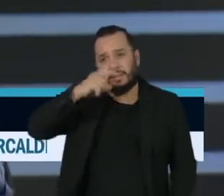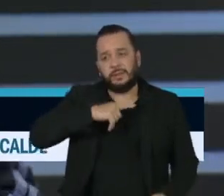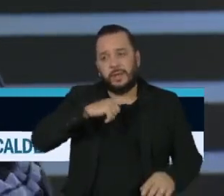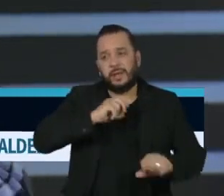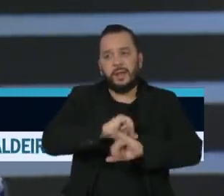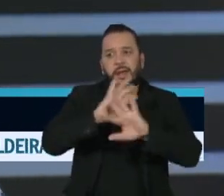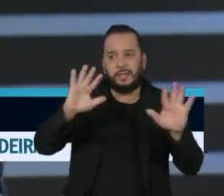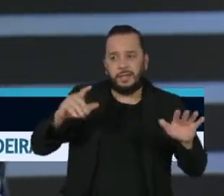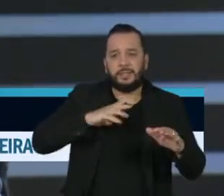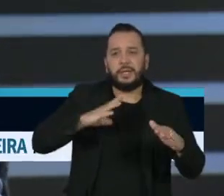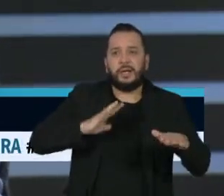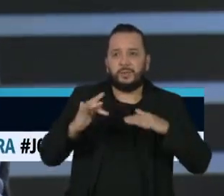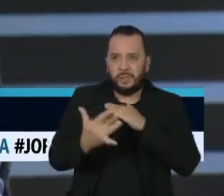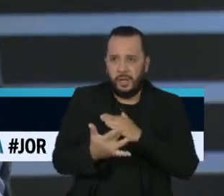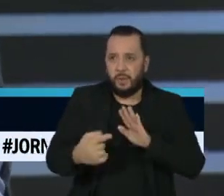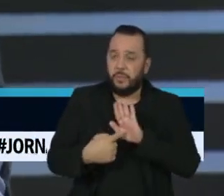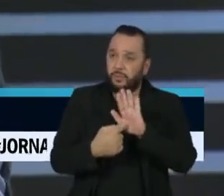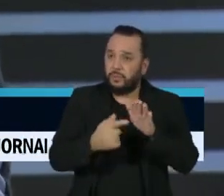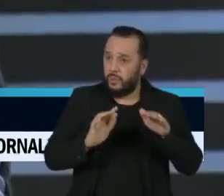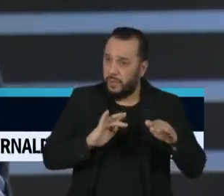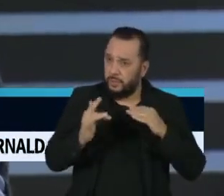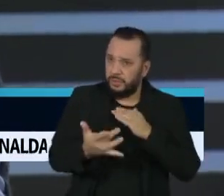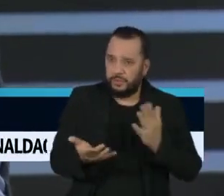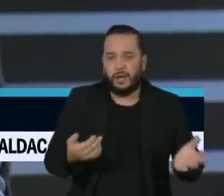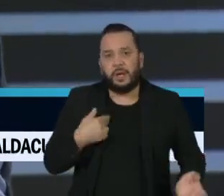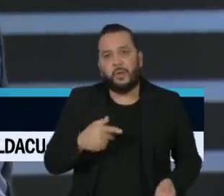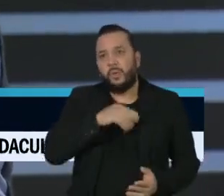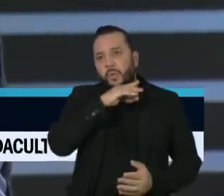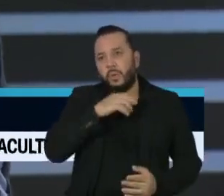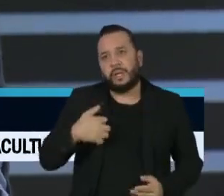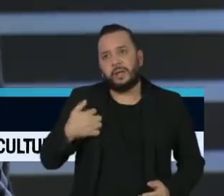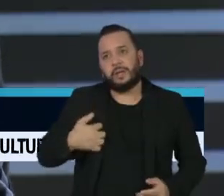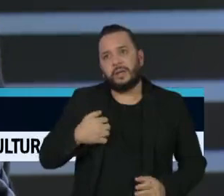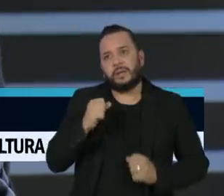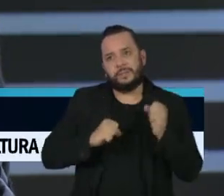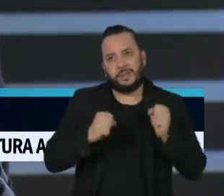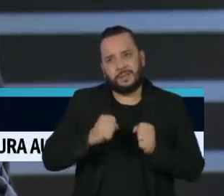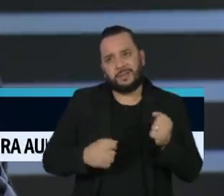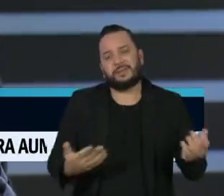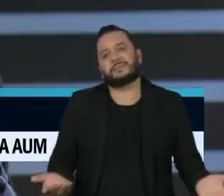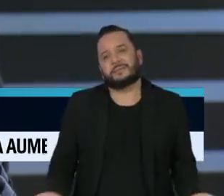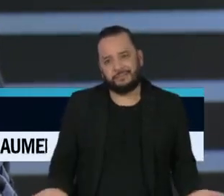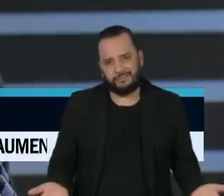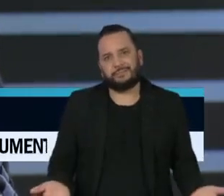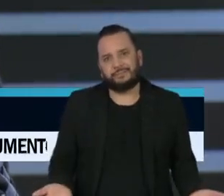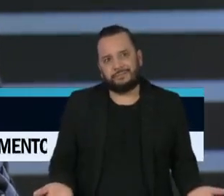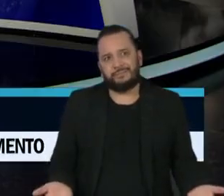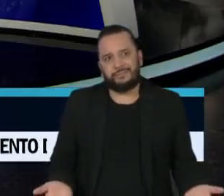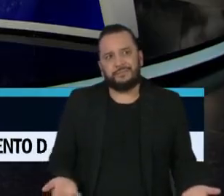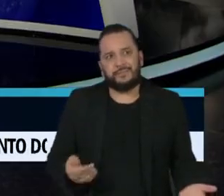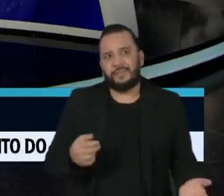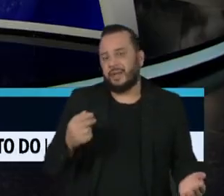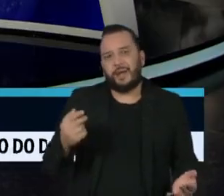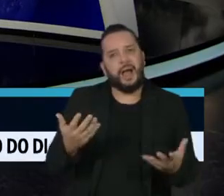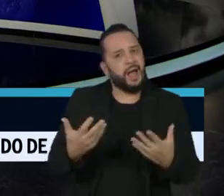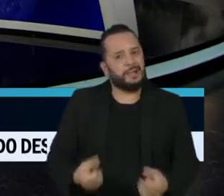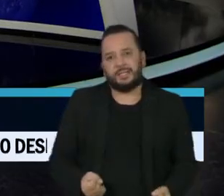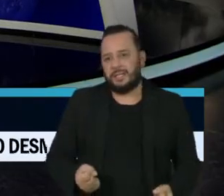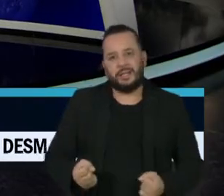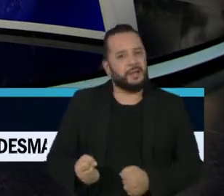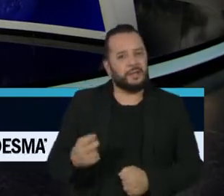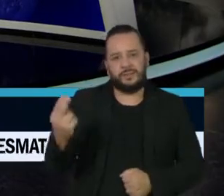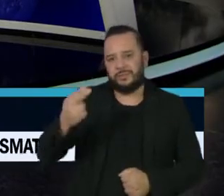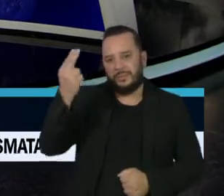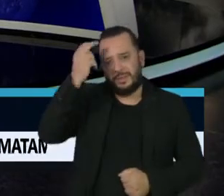redes sociais, isso apareceu nas redes sociais, fica ruim para as empresas essa situação. Então, não dá. Essa é uma situação que não pode